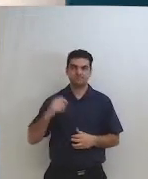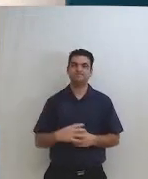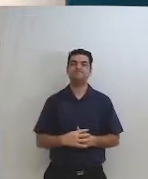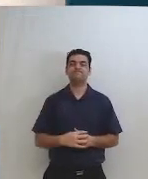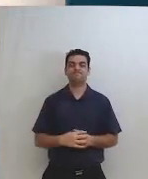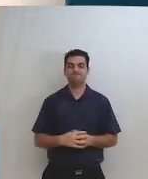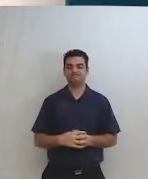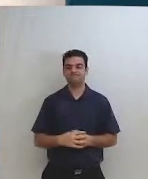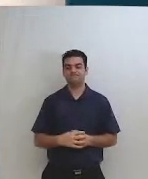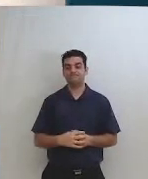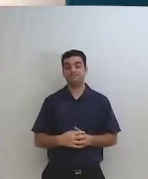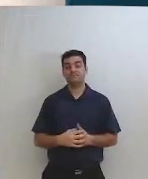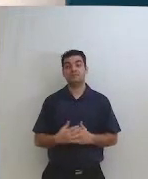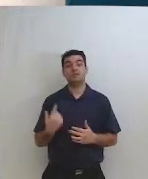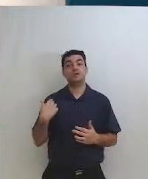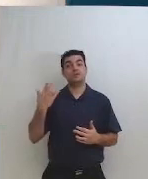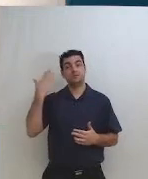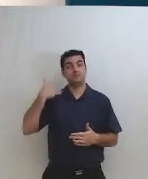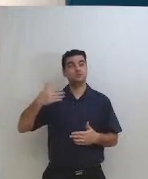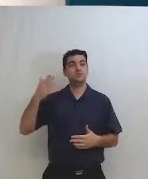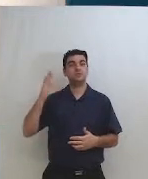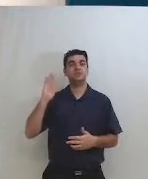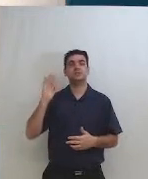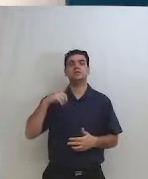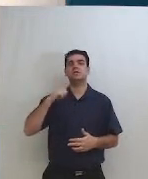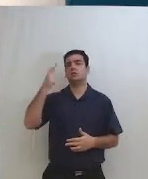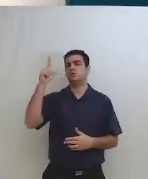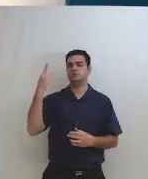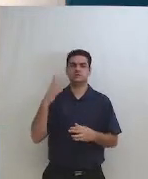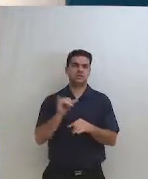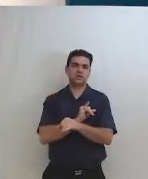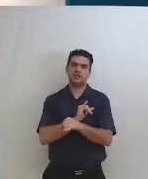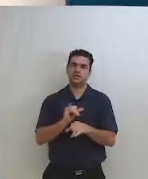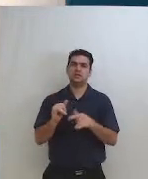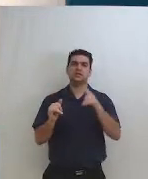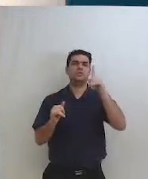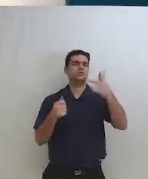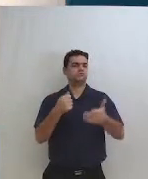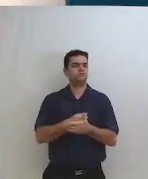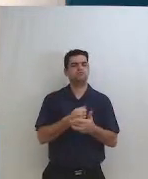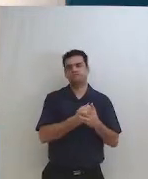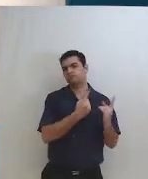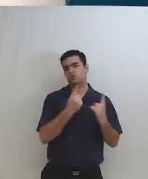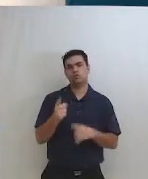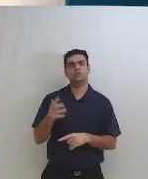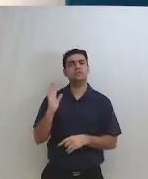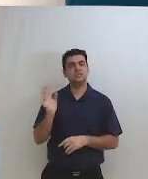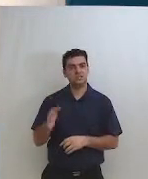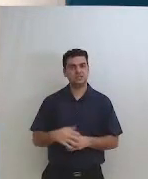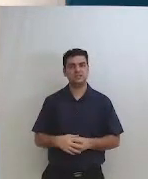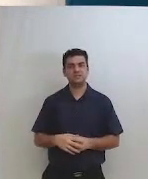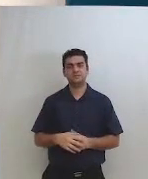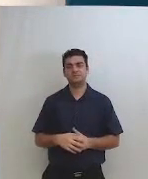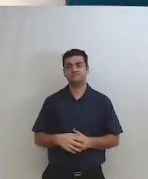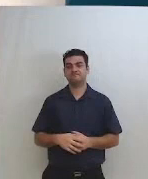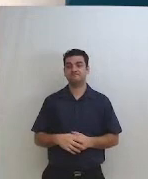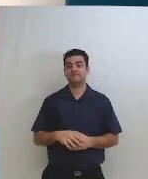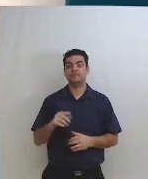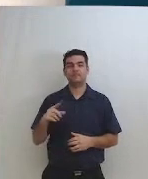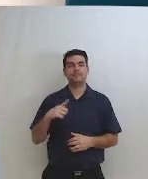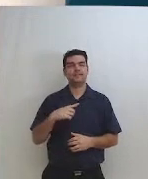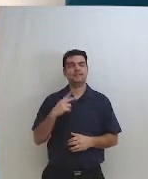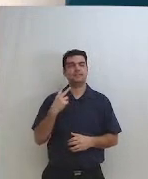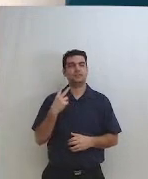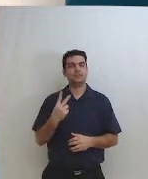agravante já tem outros procedimentos, outras condenações, ele também aduz a nulidade de uma